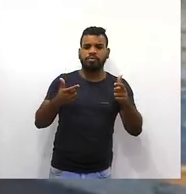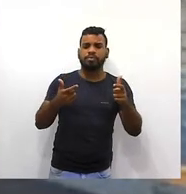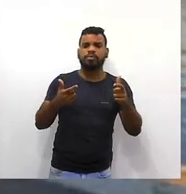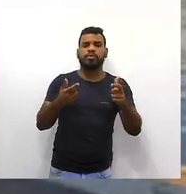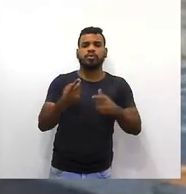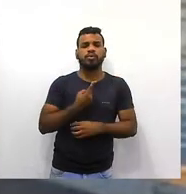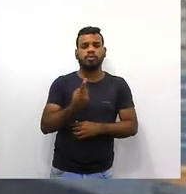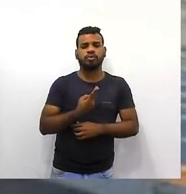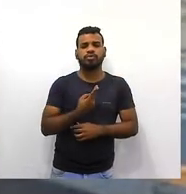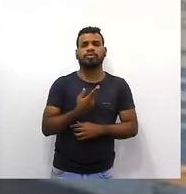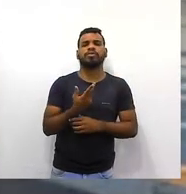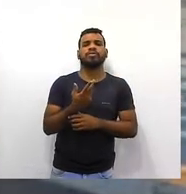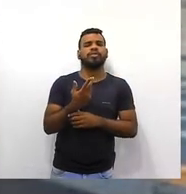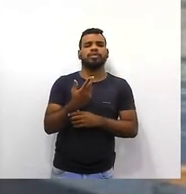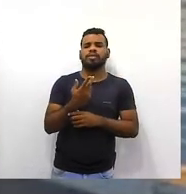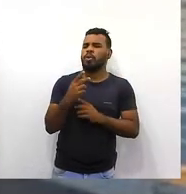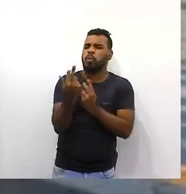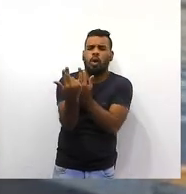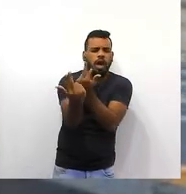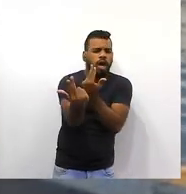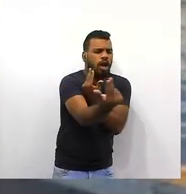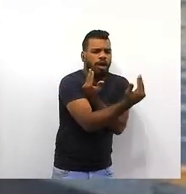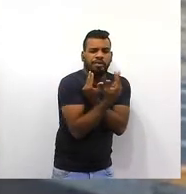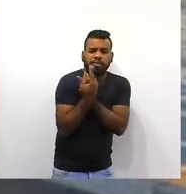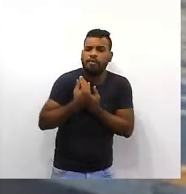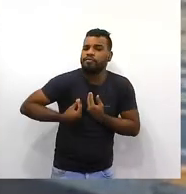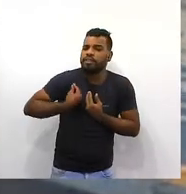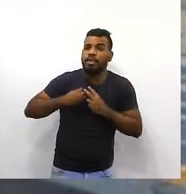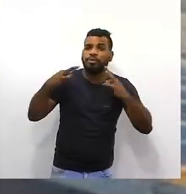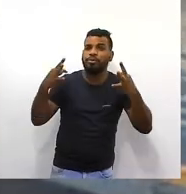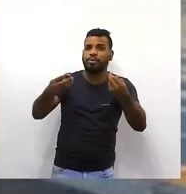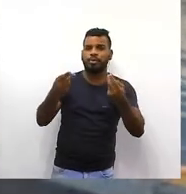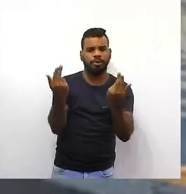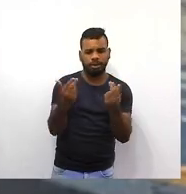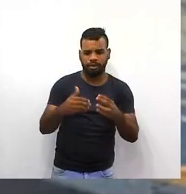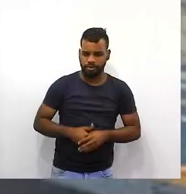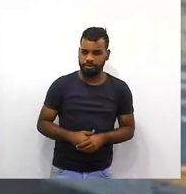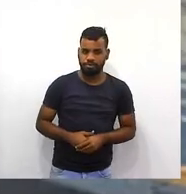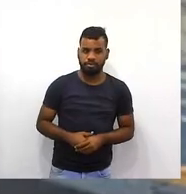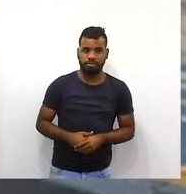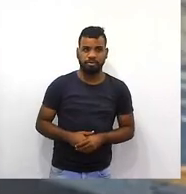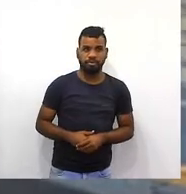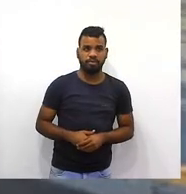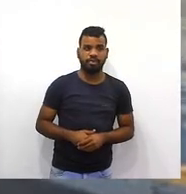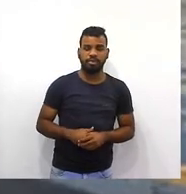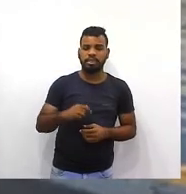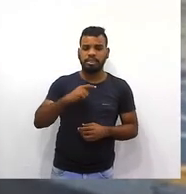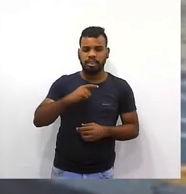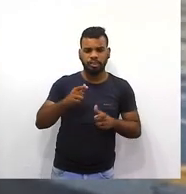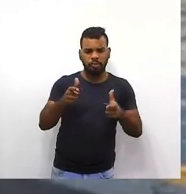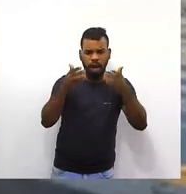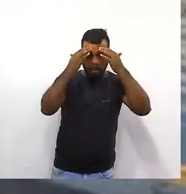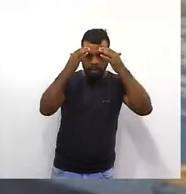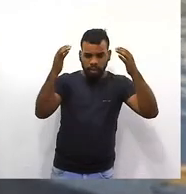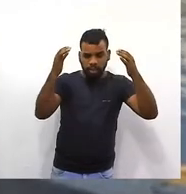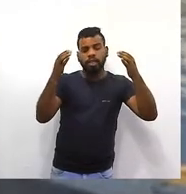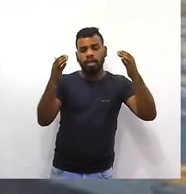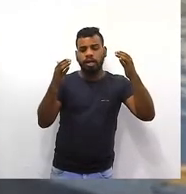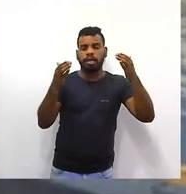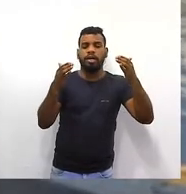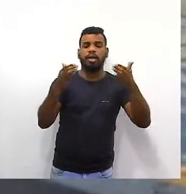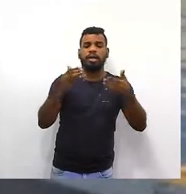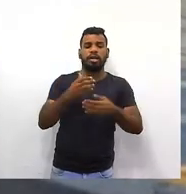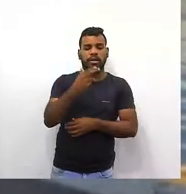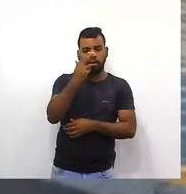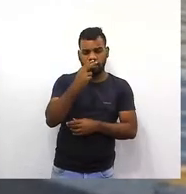somos muitos Severinos iguais em tudo na vida. A mesma cabeça grande, que a custa que se equilibra, o